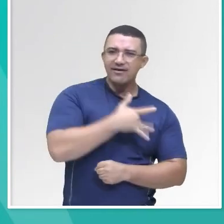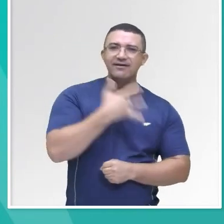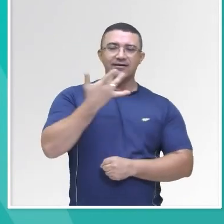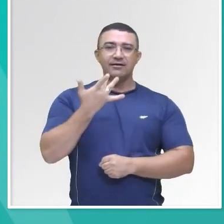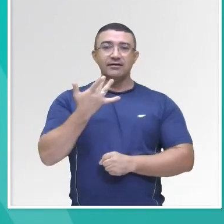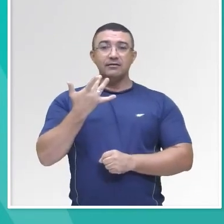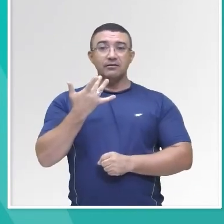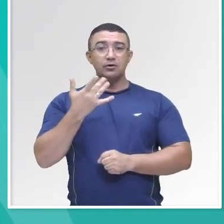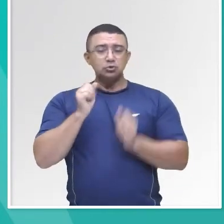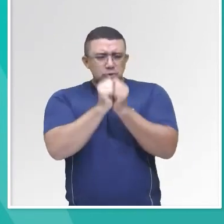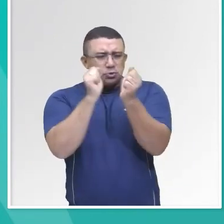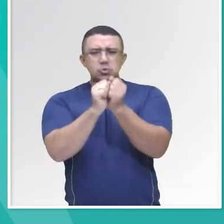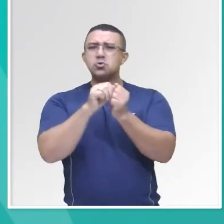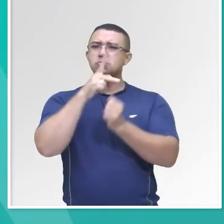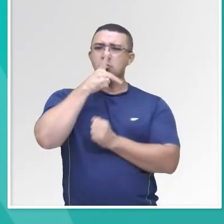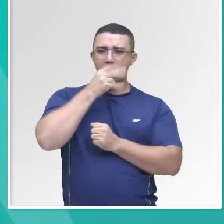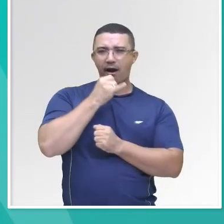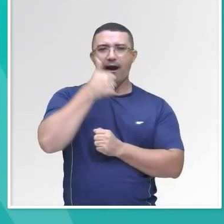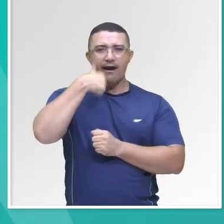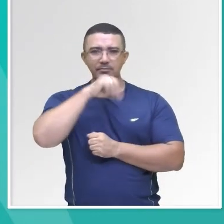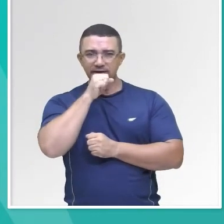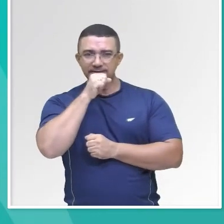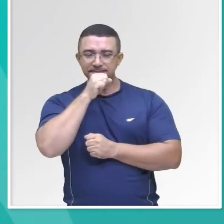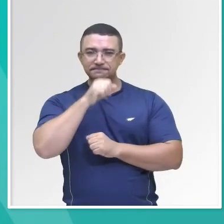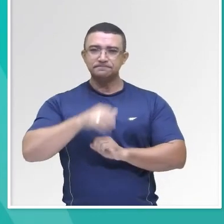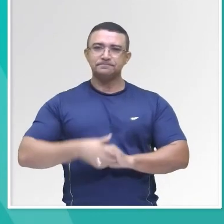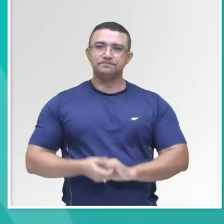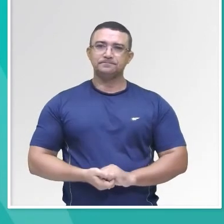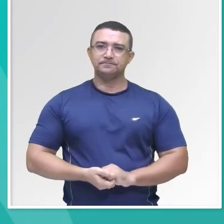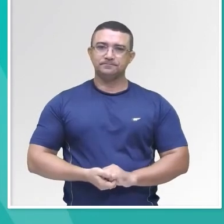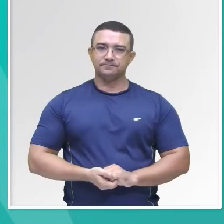podem ver na foto. Ai, desculpa.